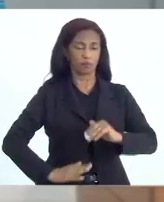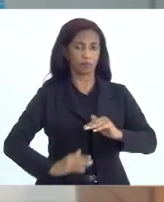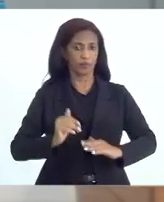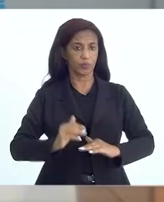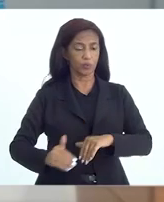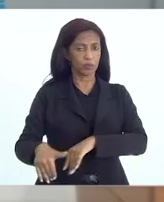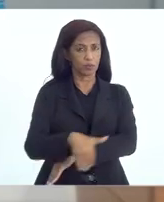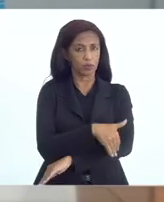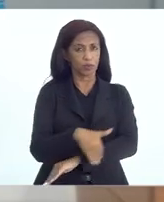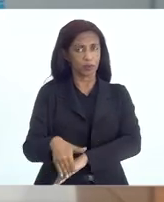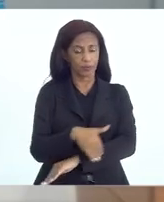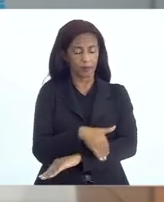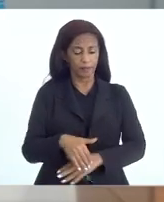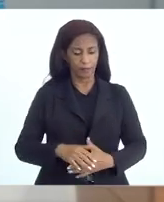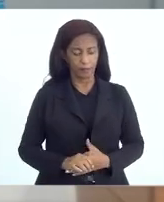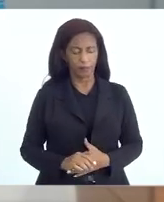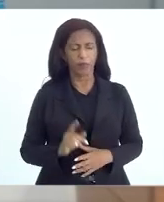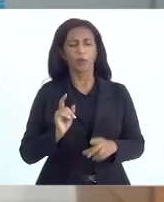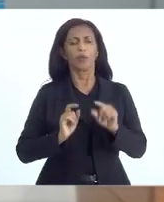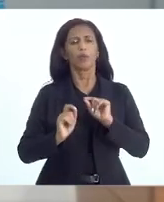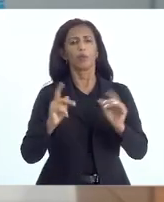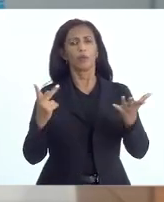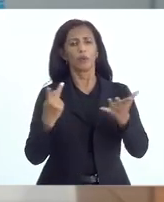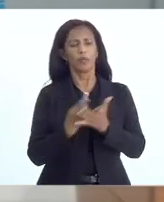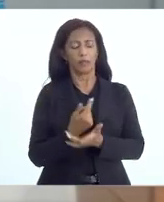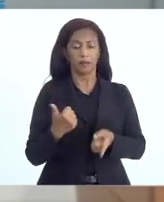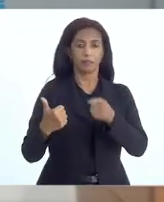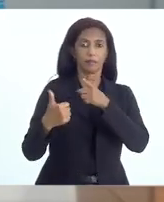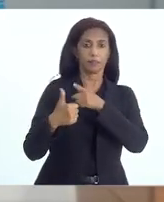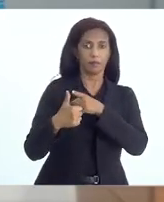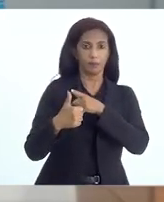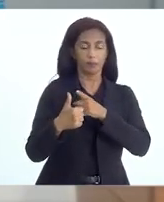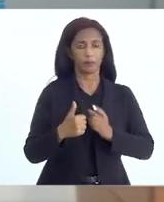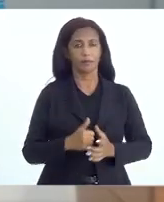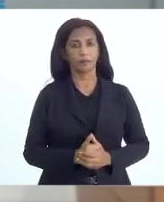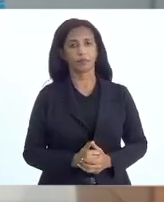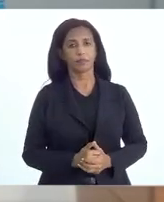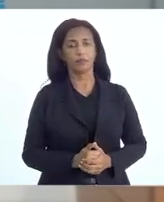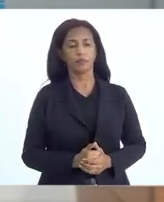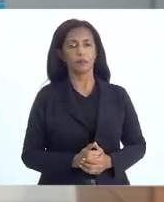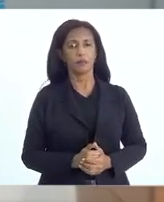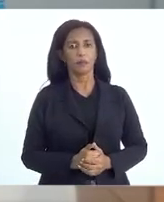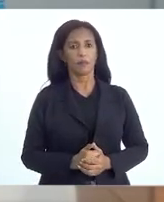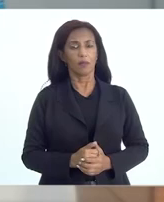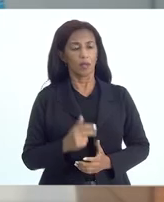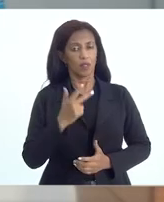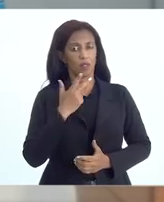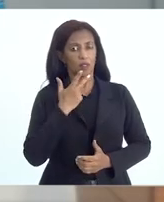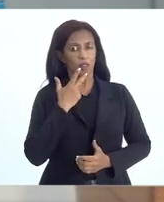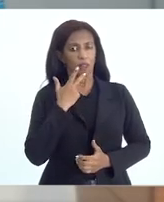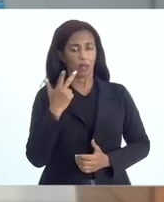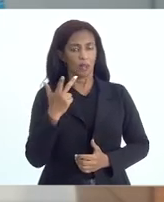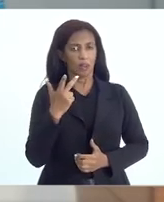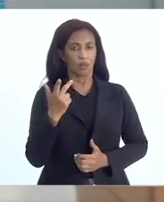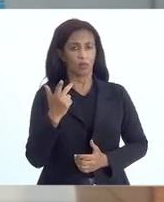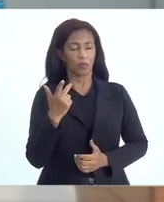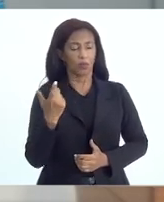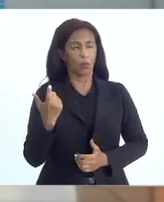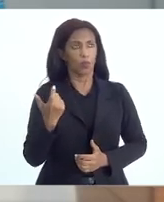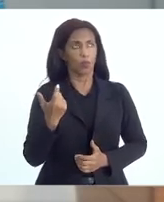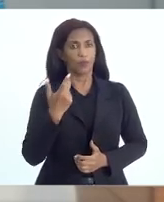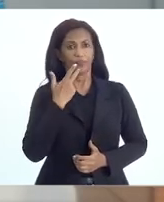acontece é primeiramente eu vou dar eu vou eu vou chutar aqui